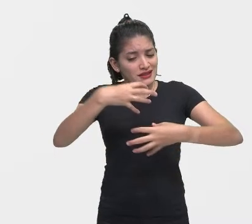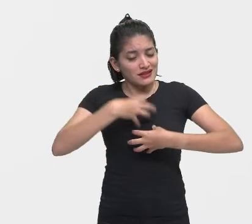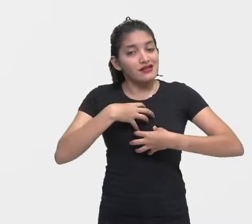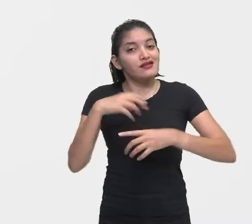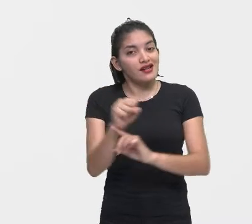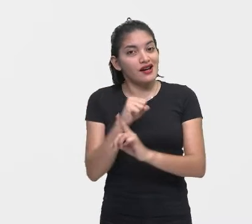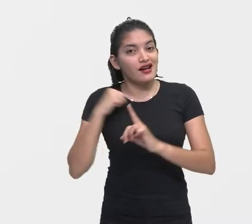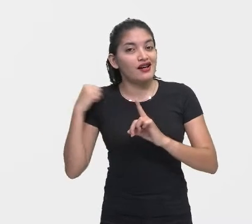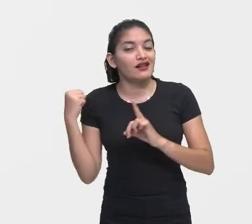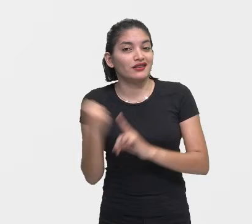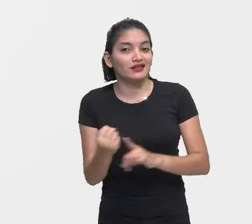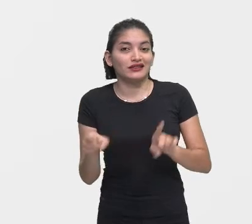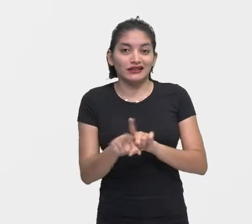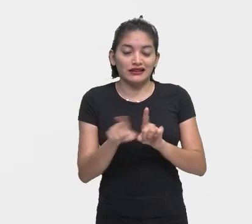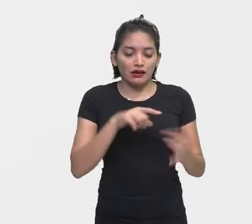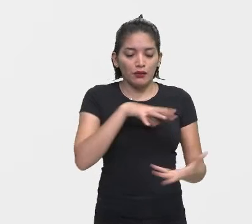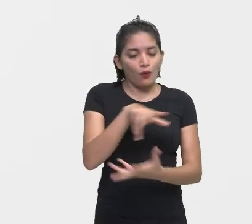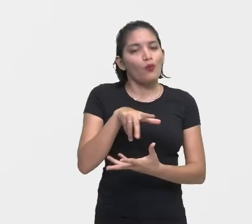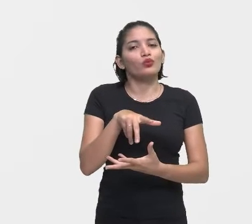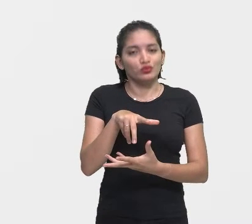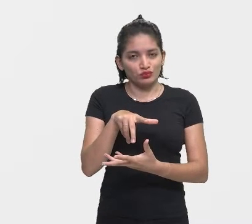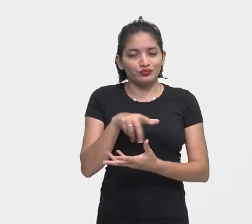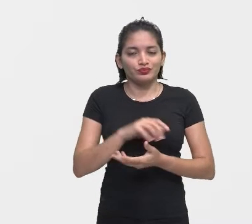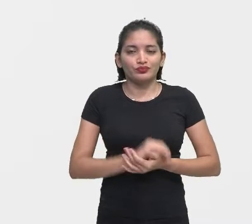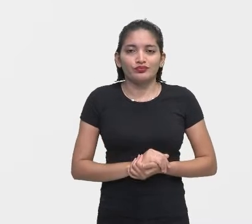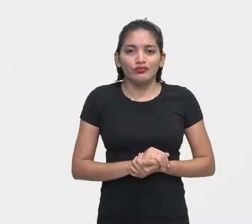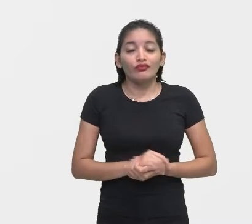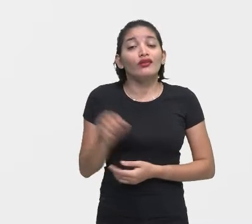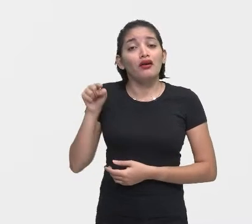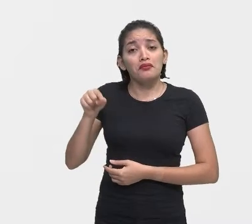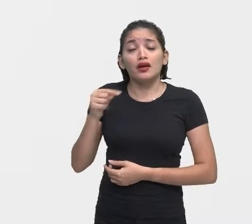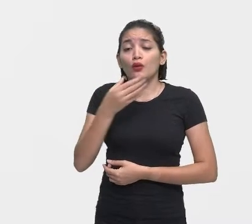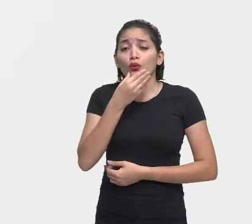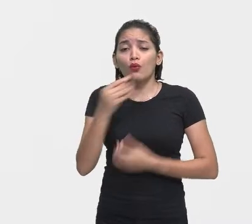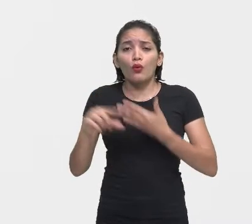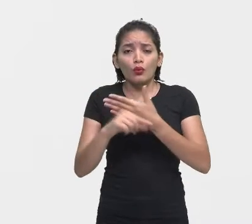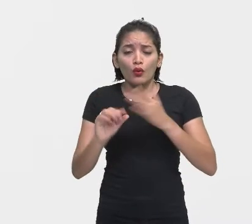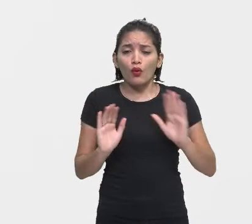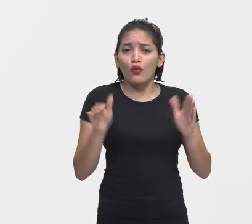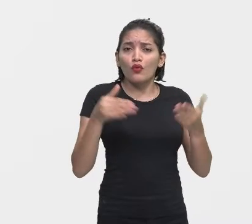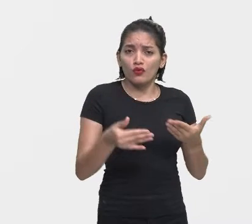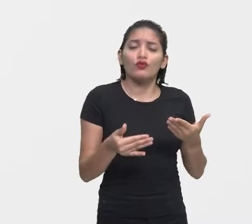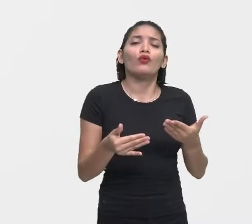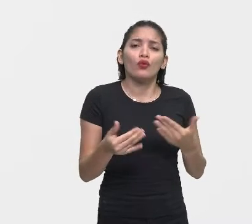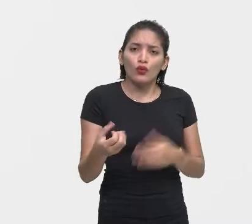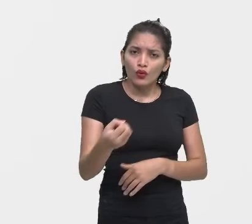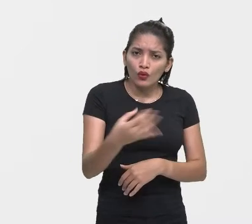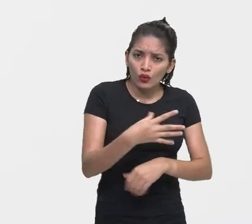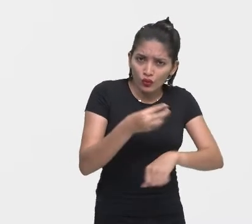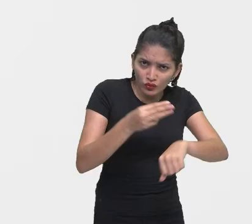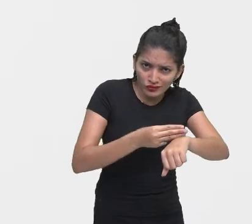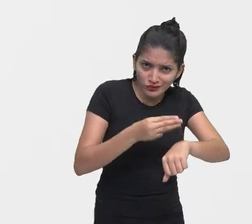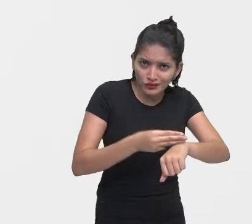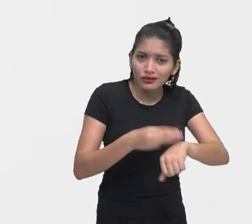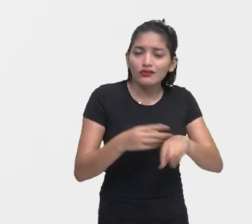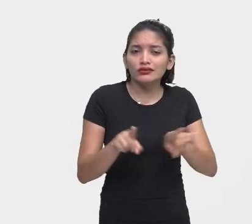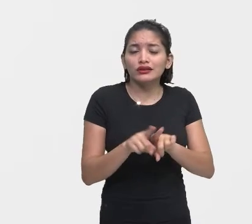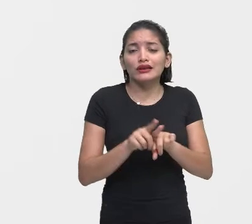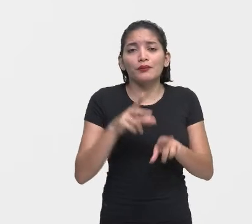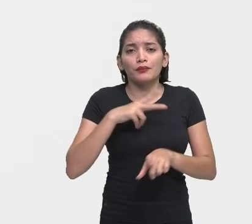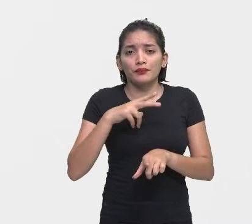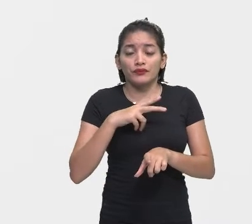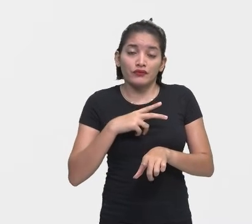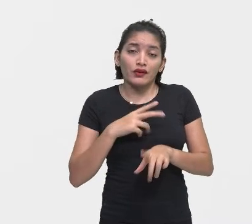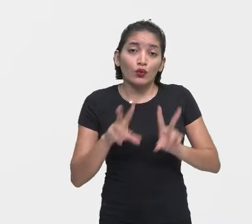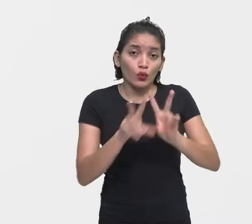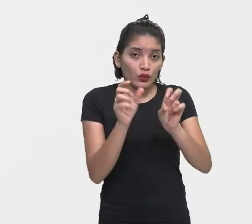a sociedade e o mundo como um todo. Então, ele é o mais afinado com essa tendência modernista, particularmente com